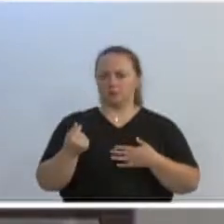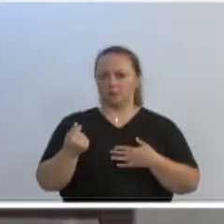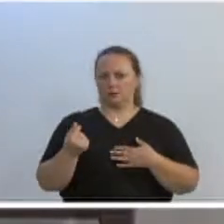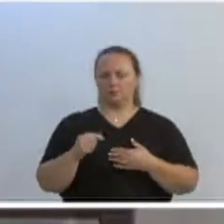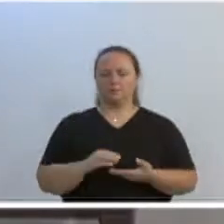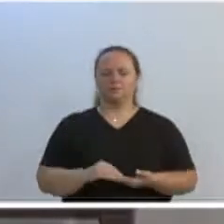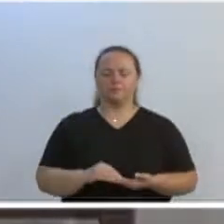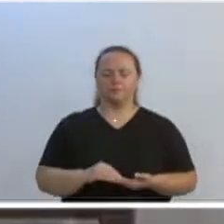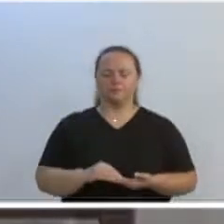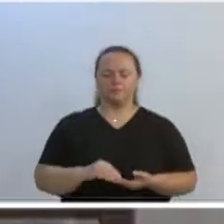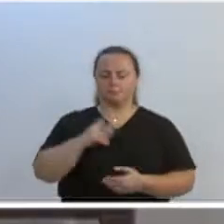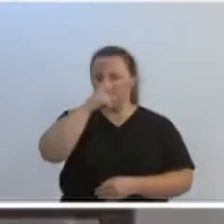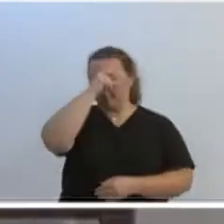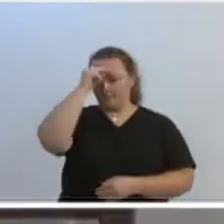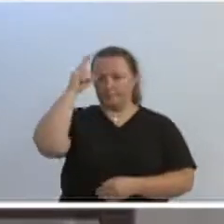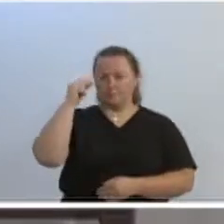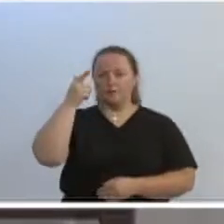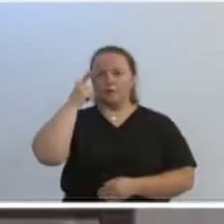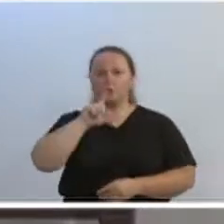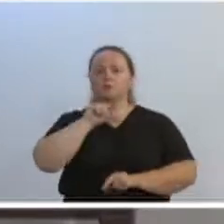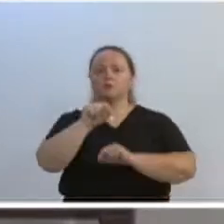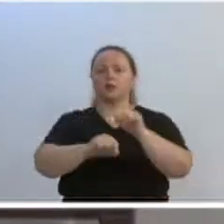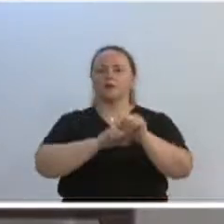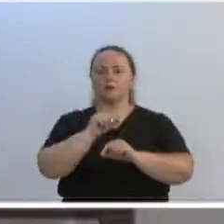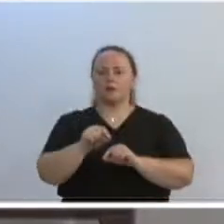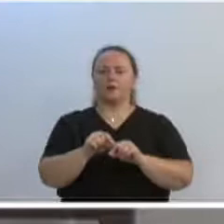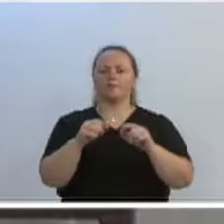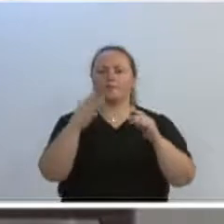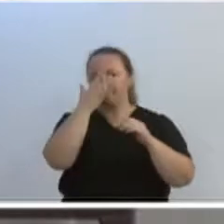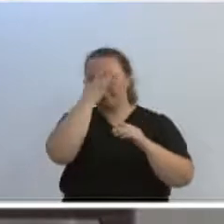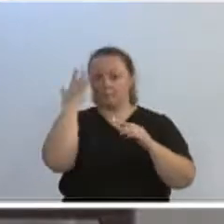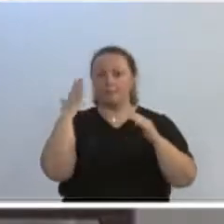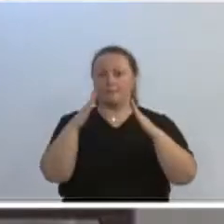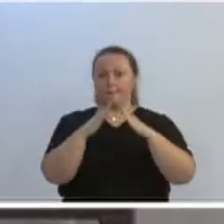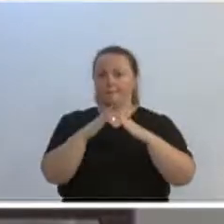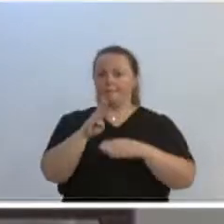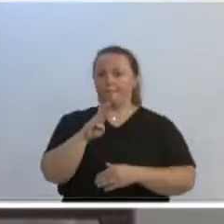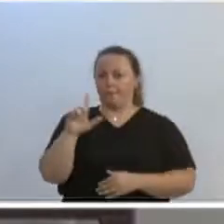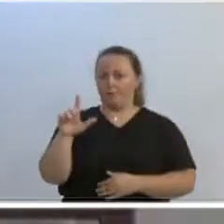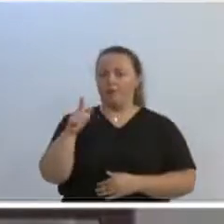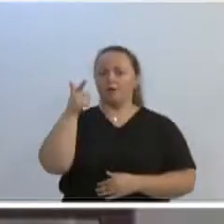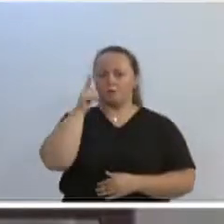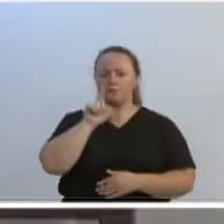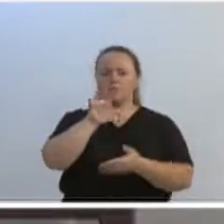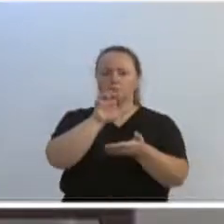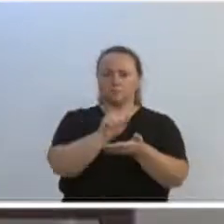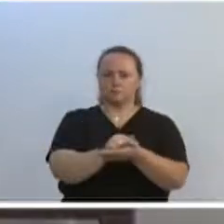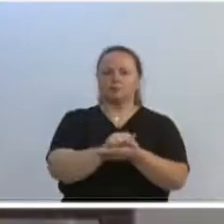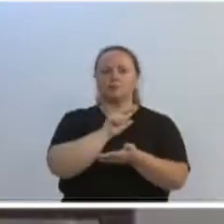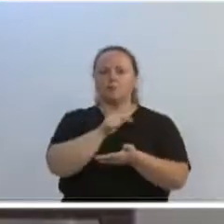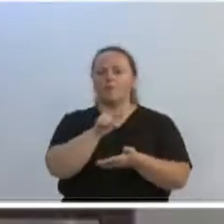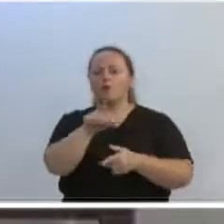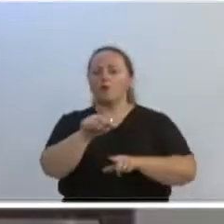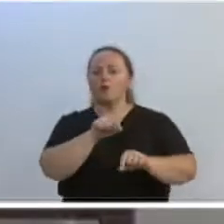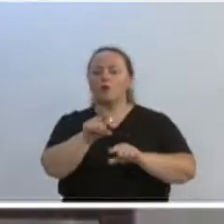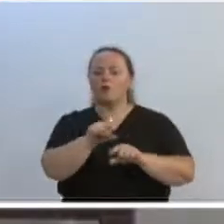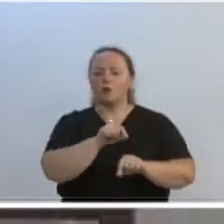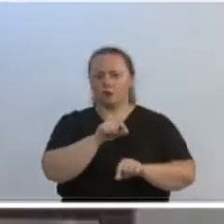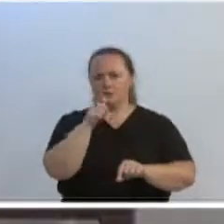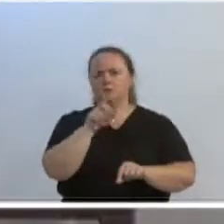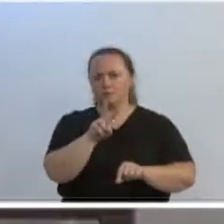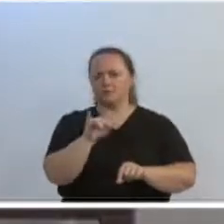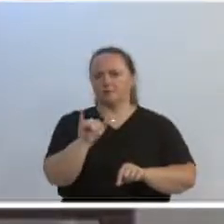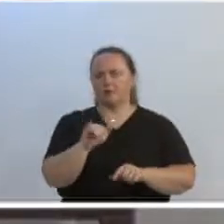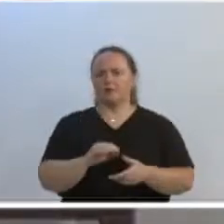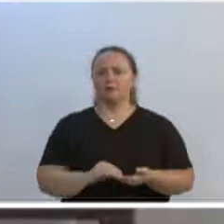se responsabilizará pelo cadastro dos moradores e pela escolha do beneficiário segundo consulta feita no site no